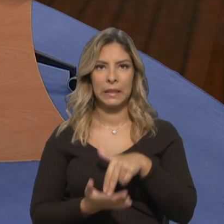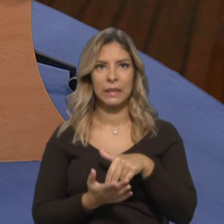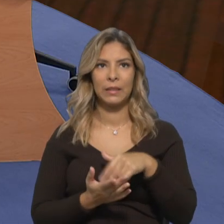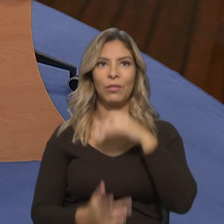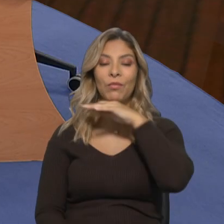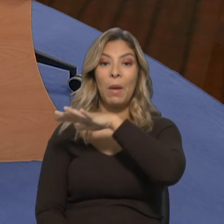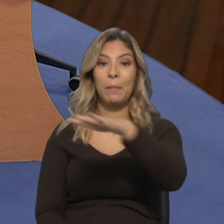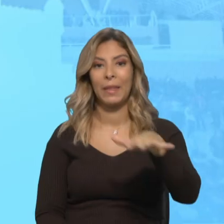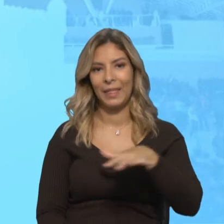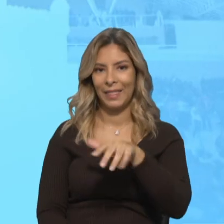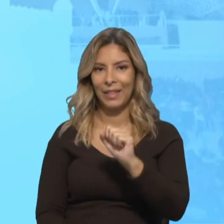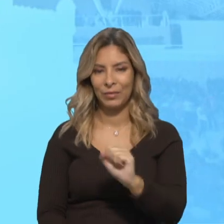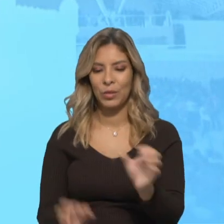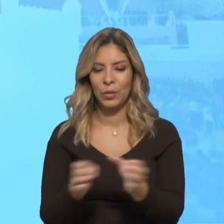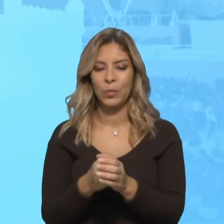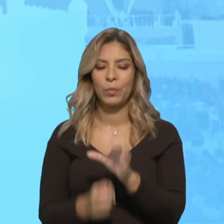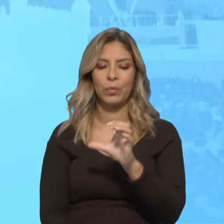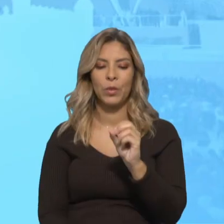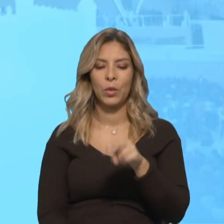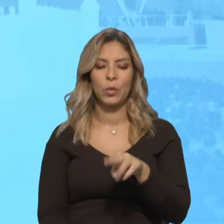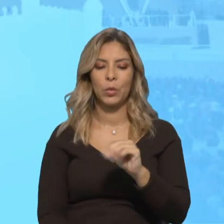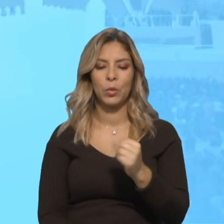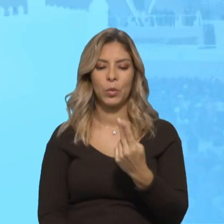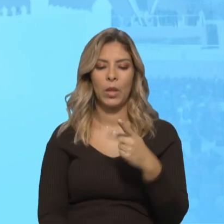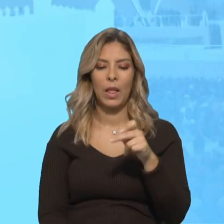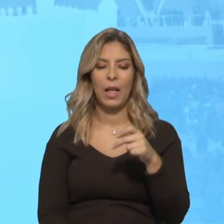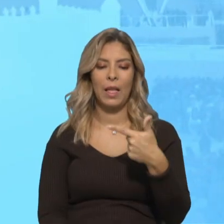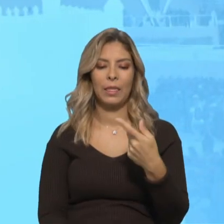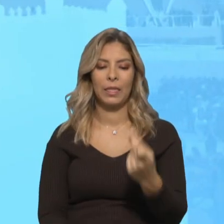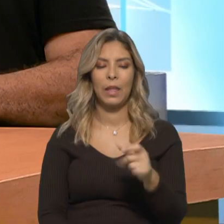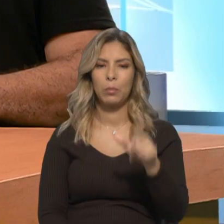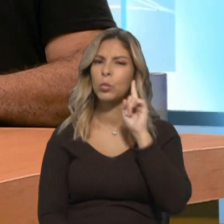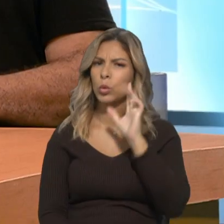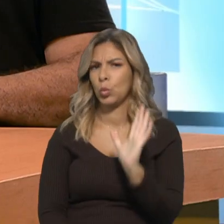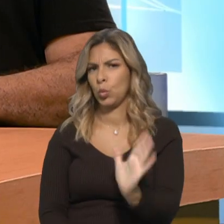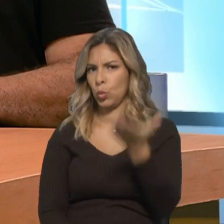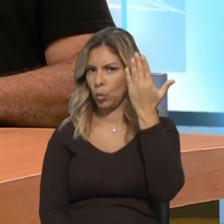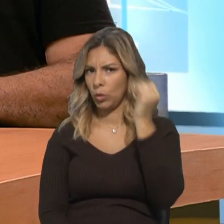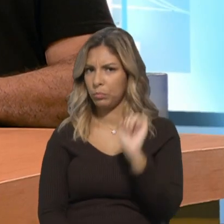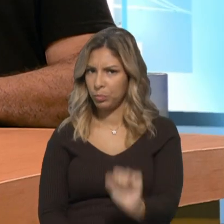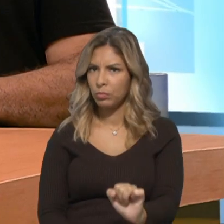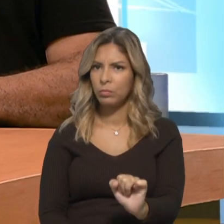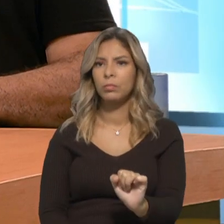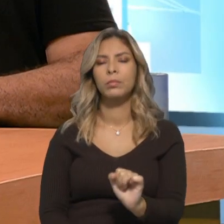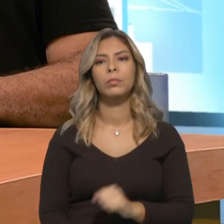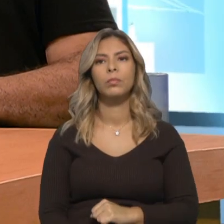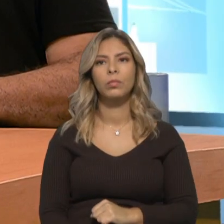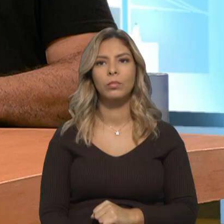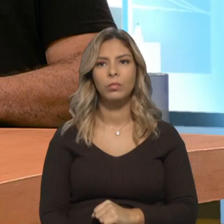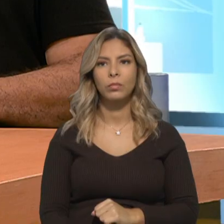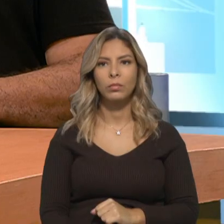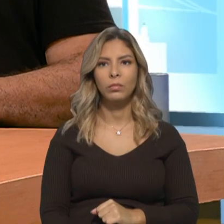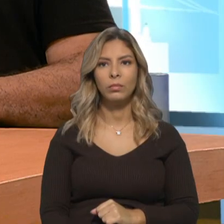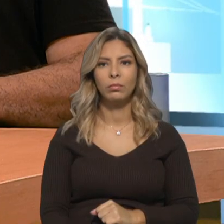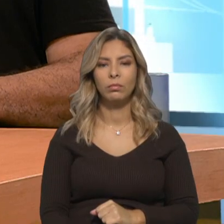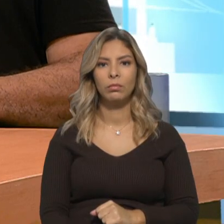família da Consolata aqui no nosso programa, nesta altura tão importante para esta